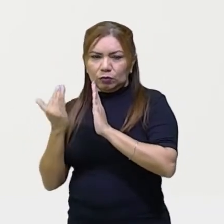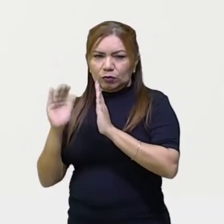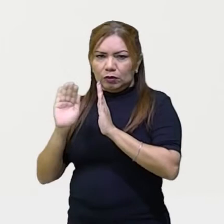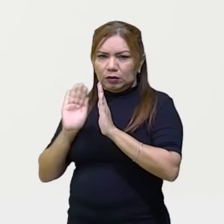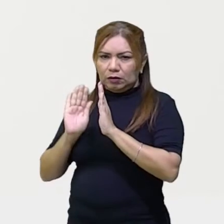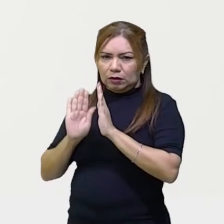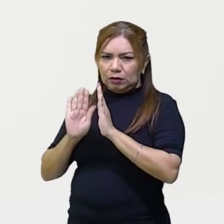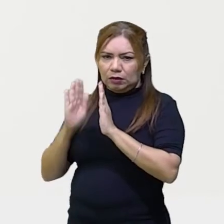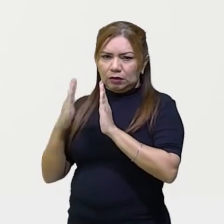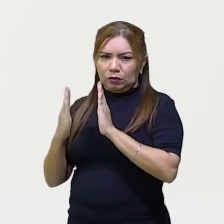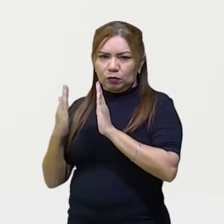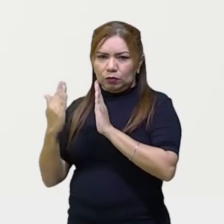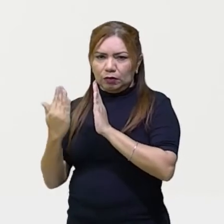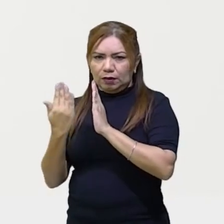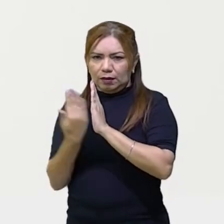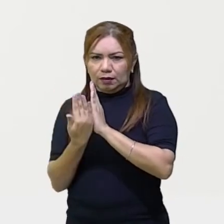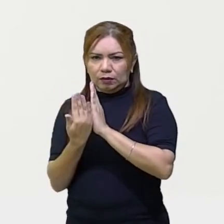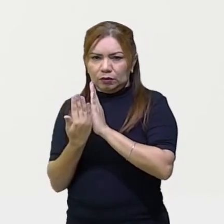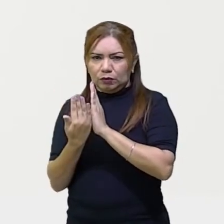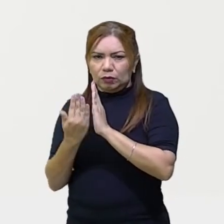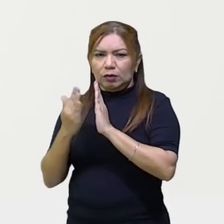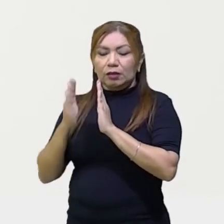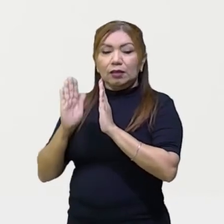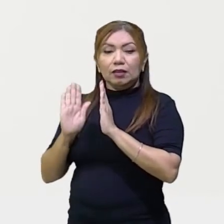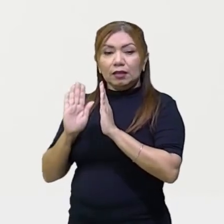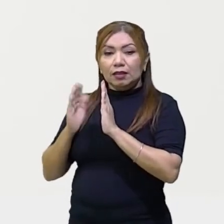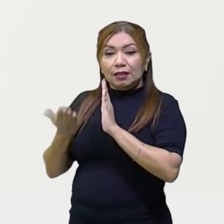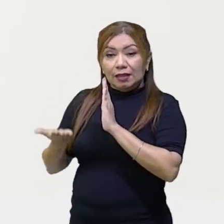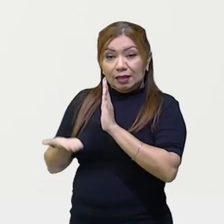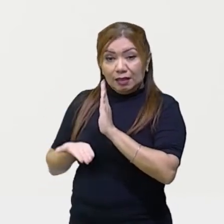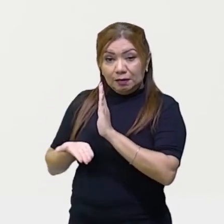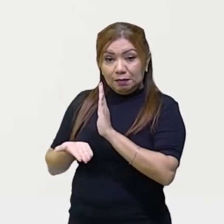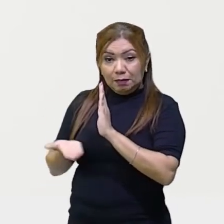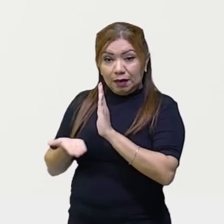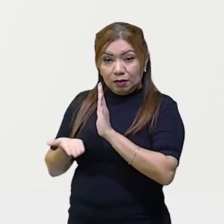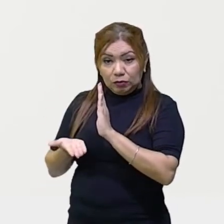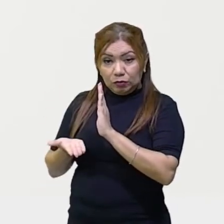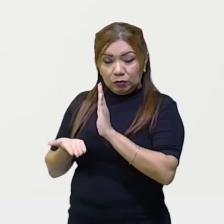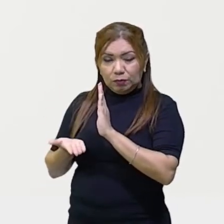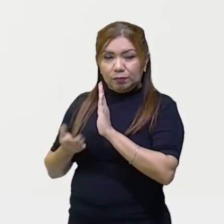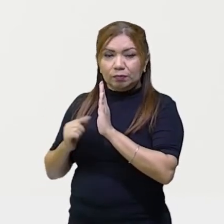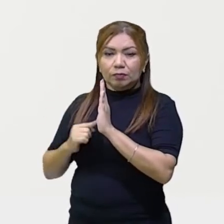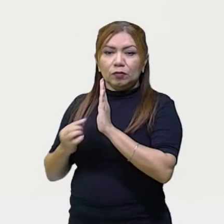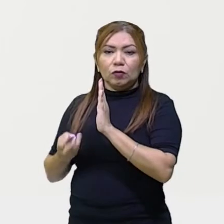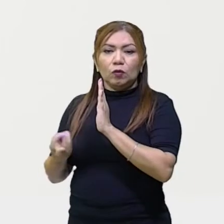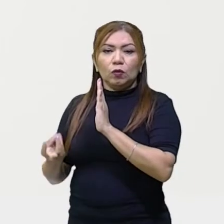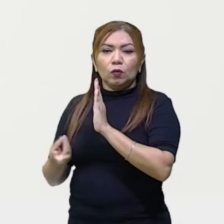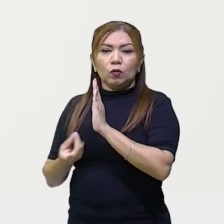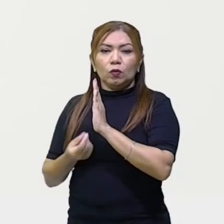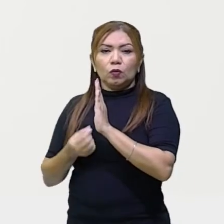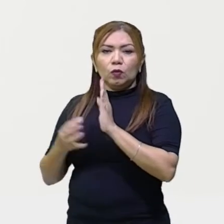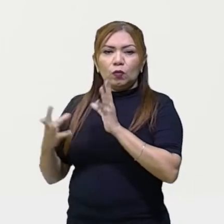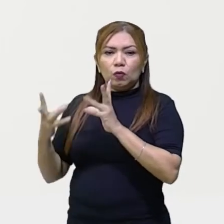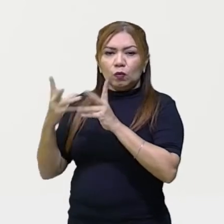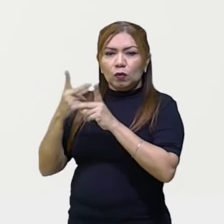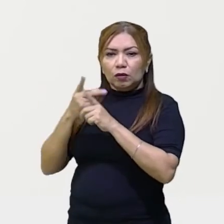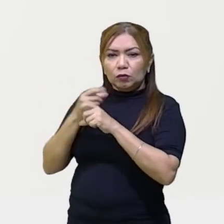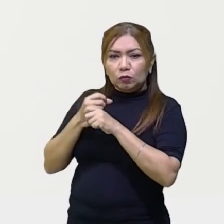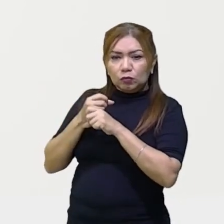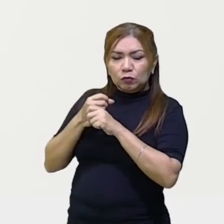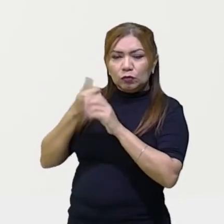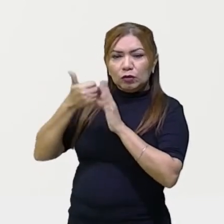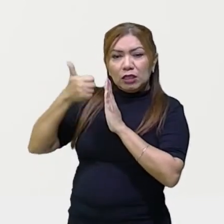pegar Inclusive eu posso pegar e multiplicar cinco que atenta né cinco vezes os três que vai